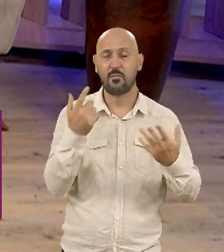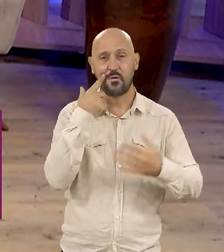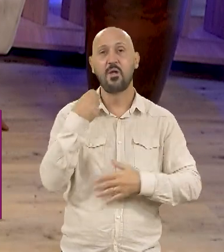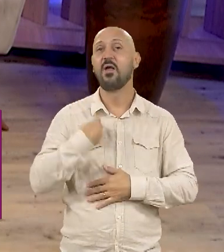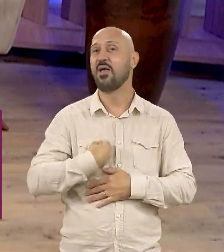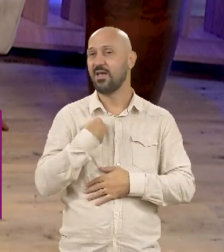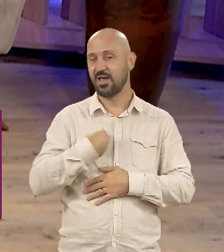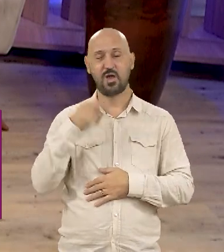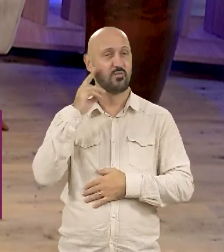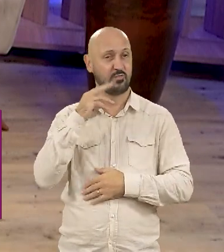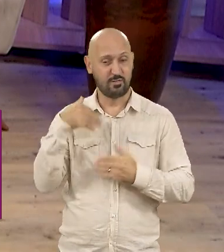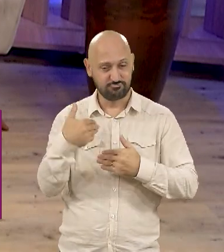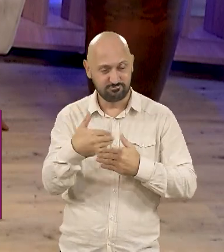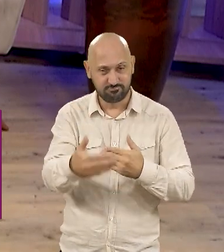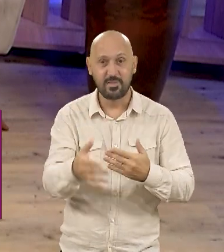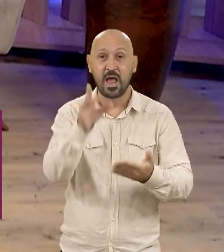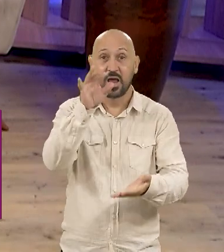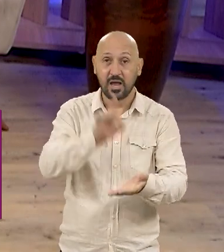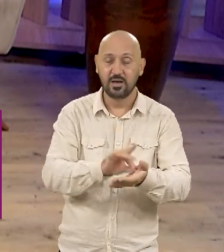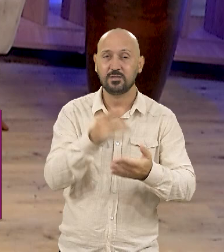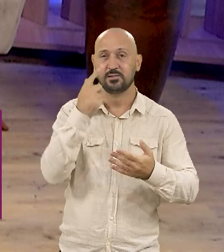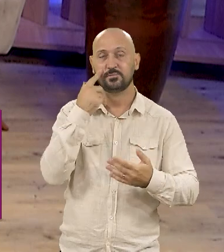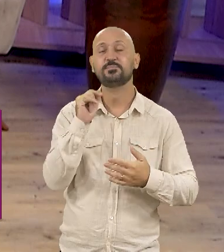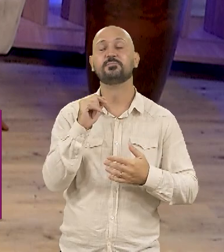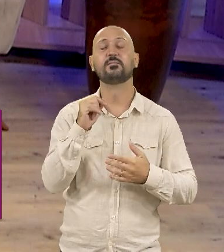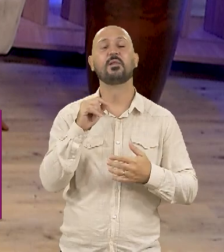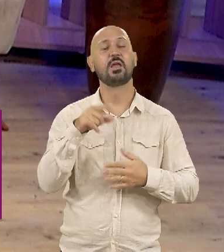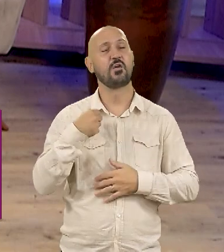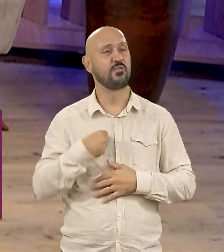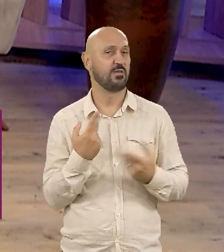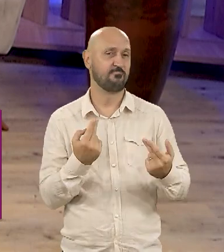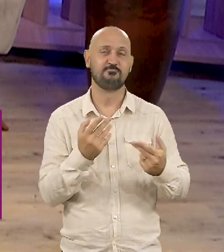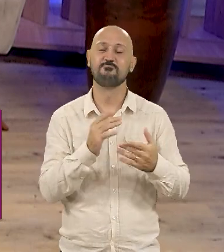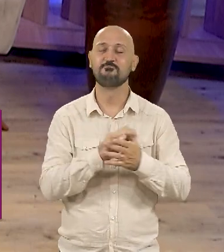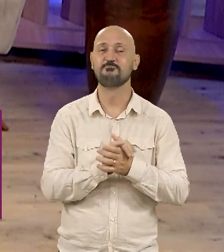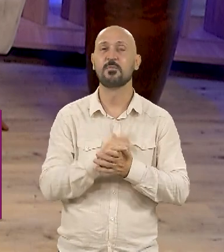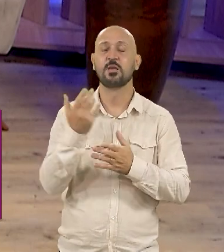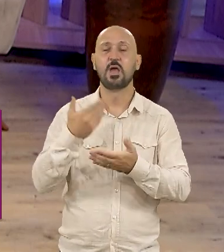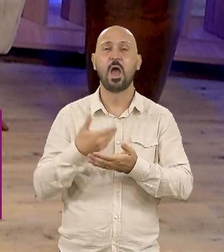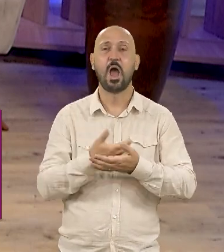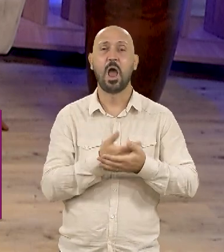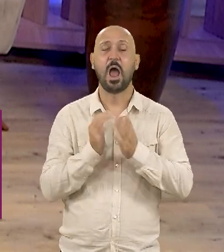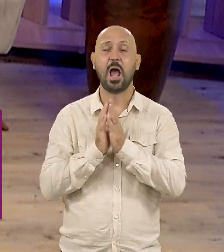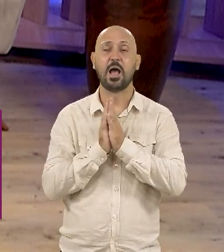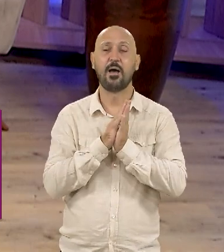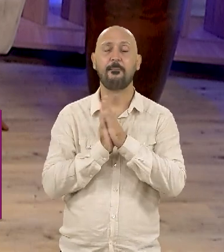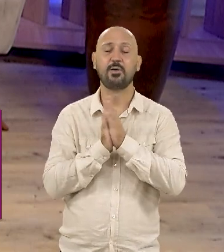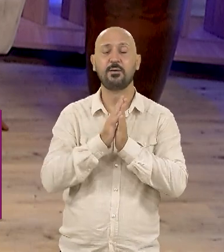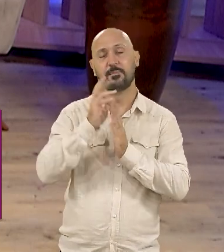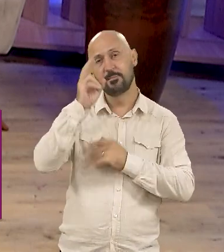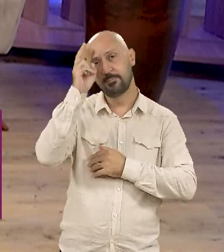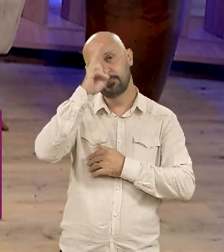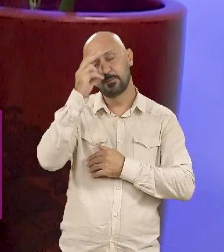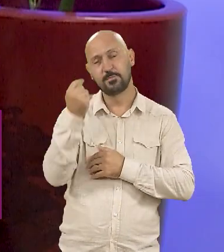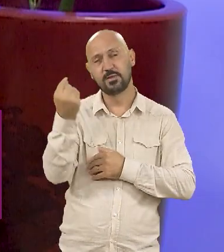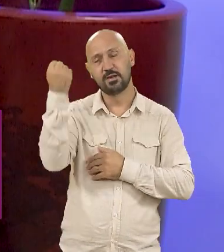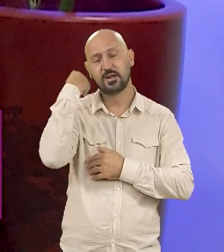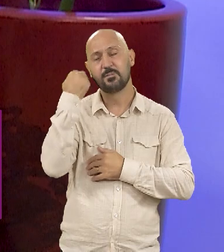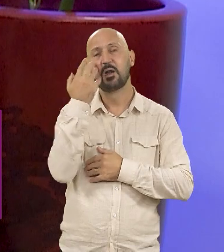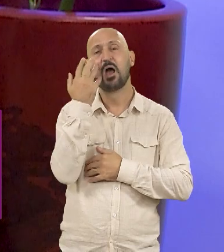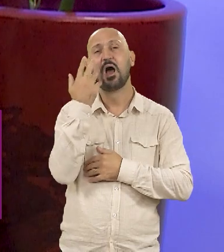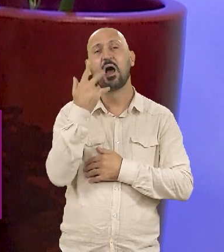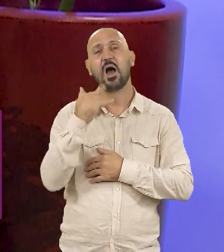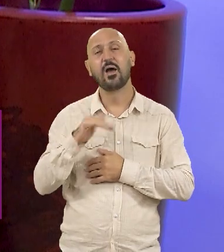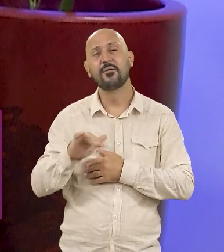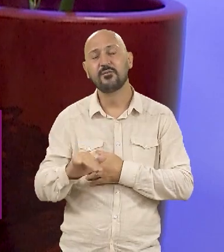a vida. E essa questão das bonecas também me lembra muito a infância, né? Quando a gente para brincar de casinha, para viver